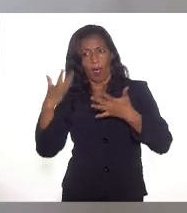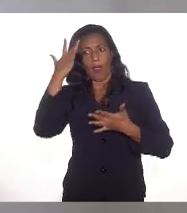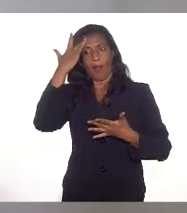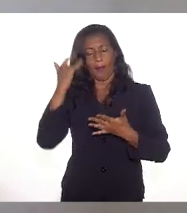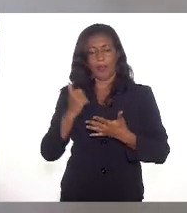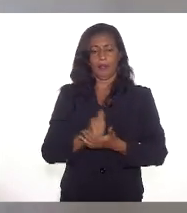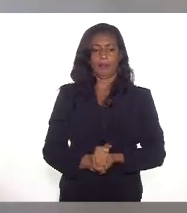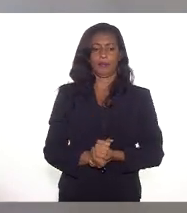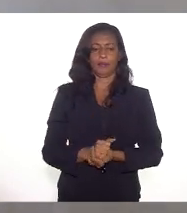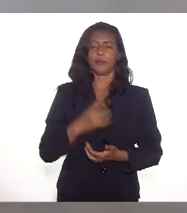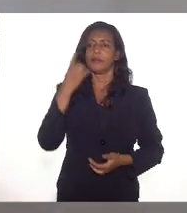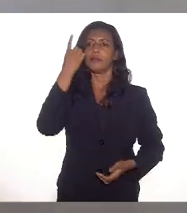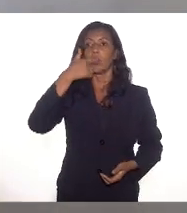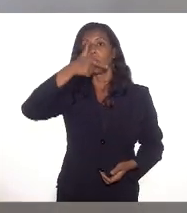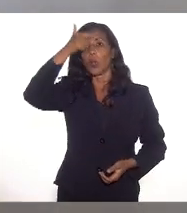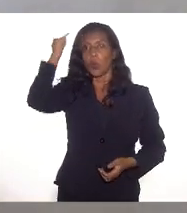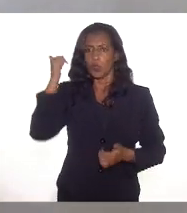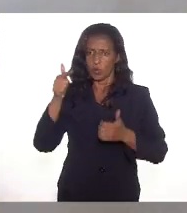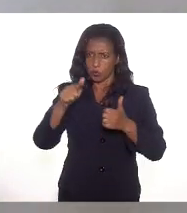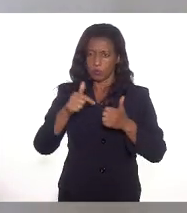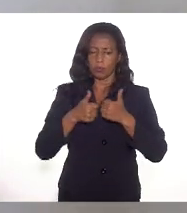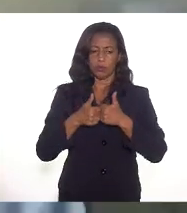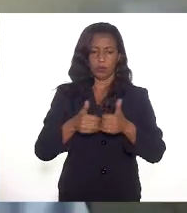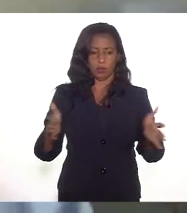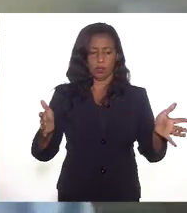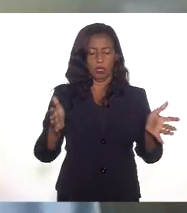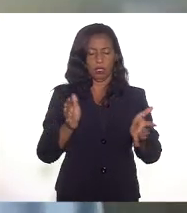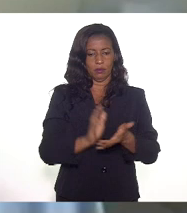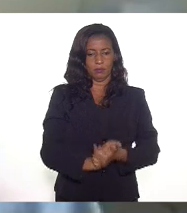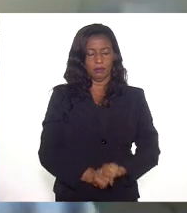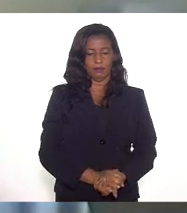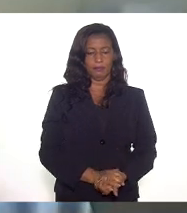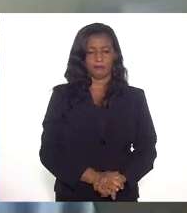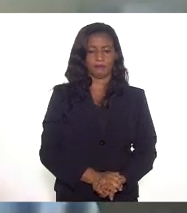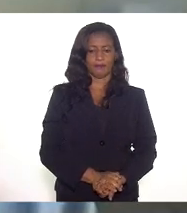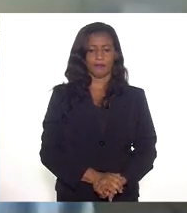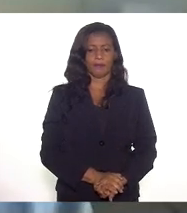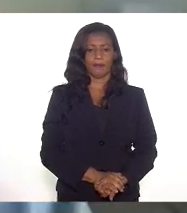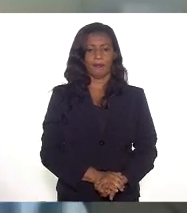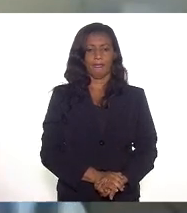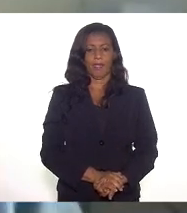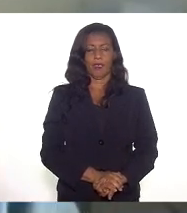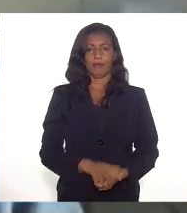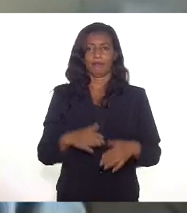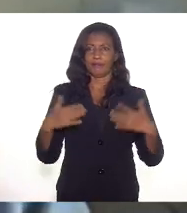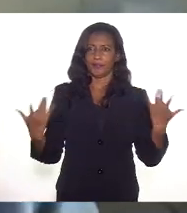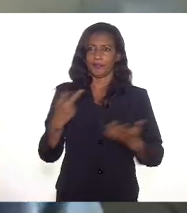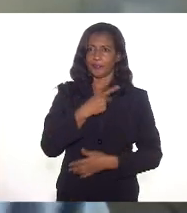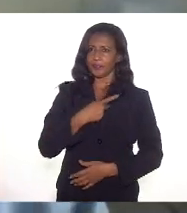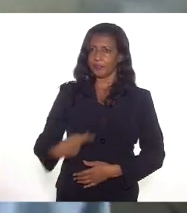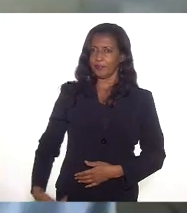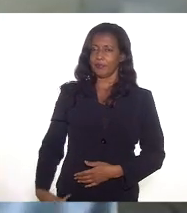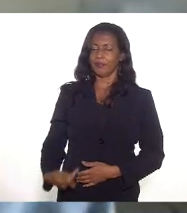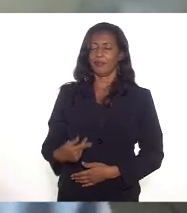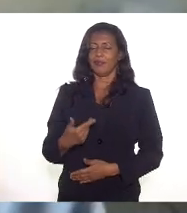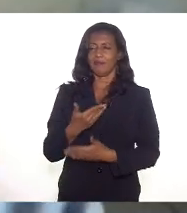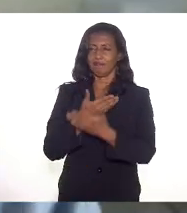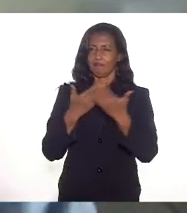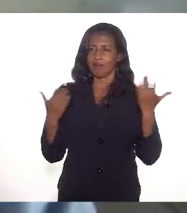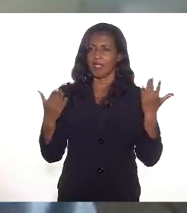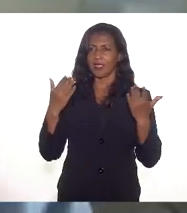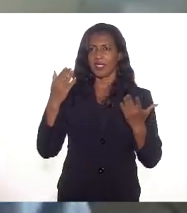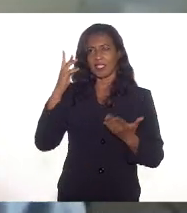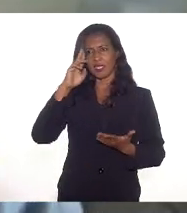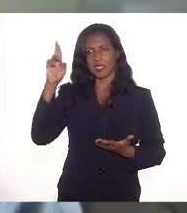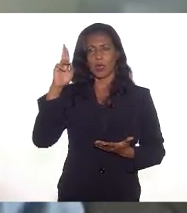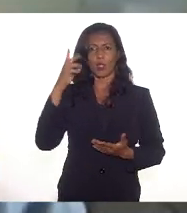Deputado Luiz, por favor. Senhor presidente, senhoras e senhores